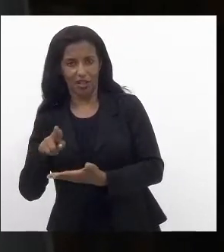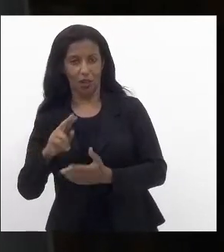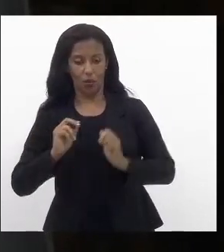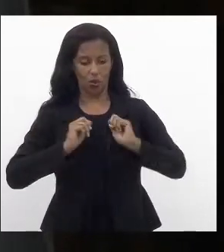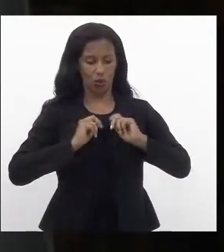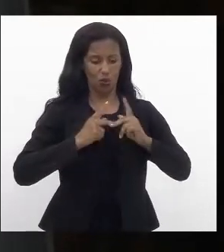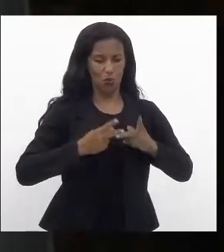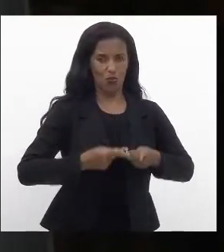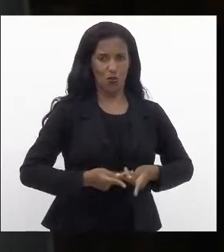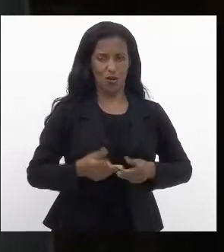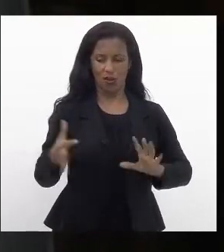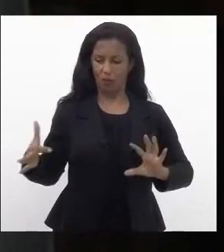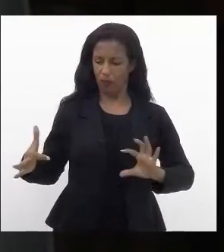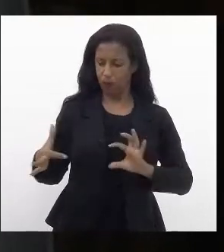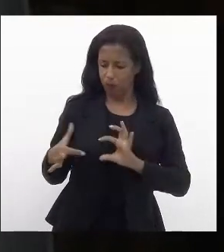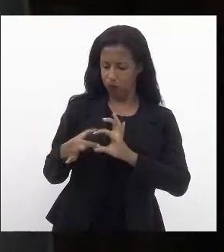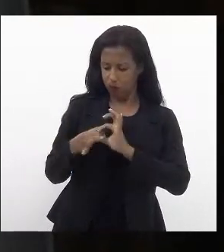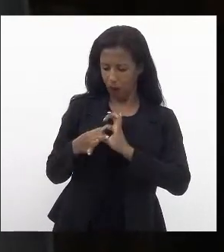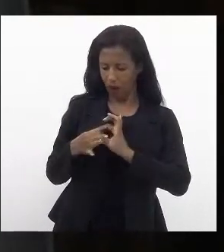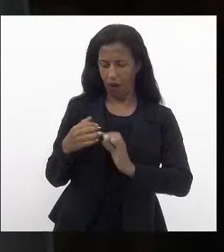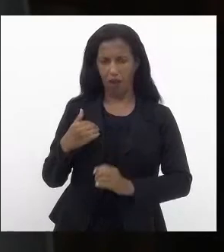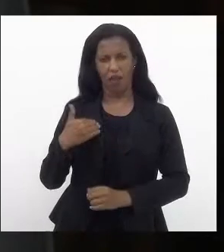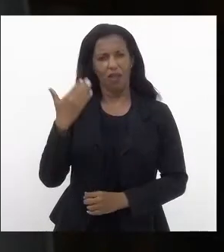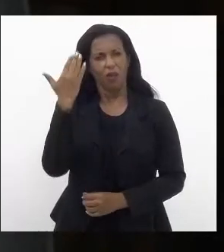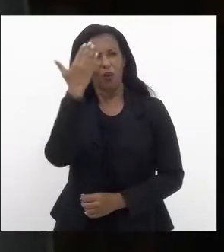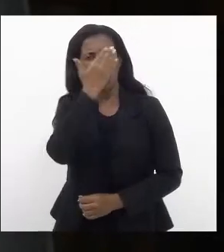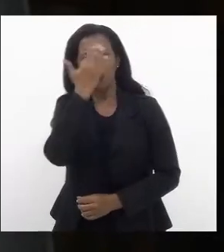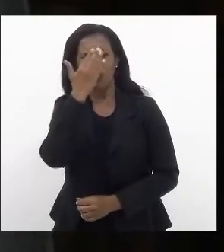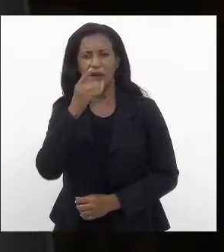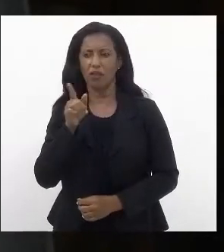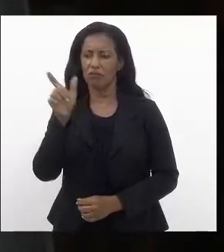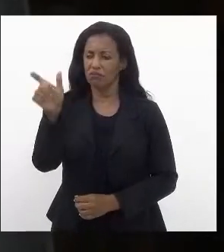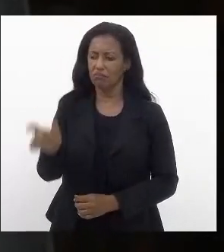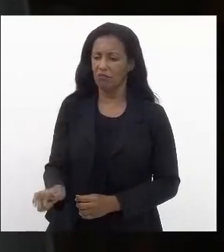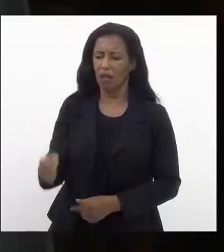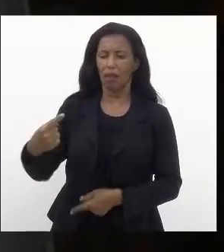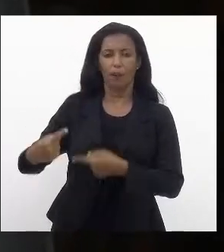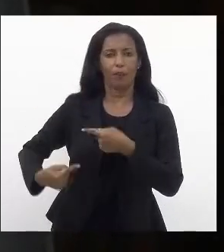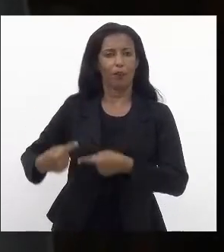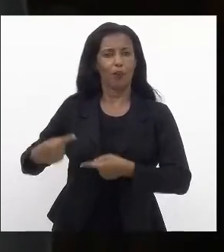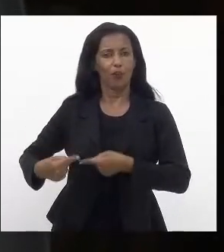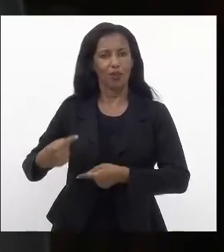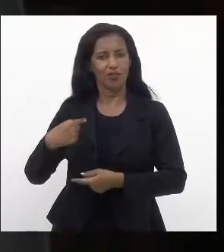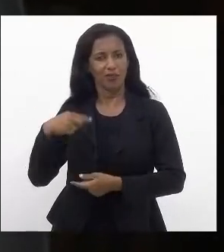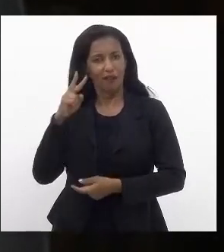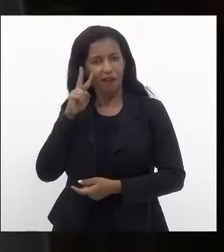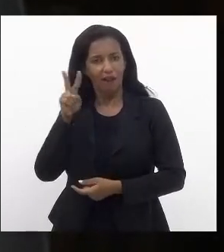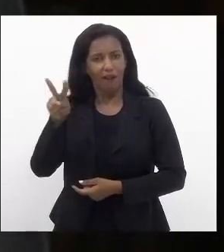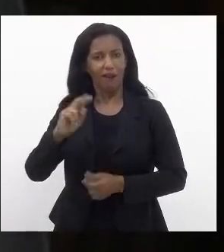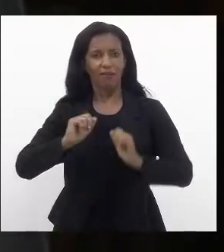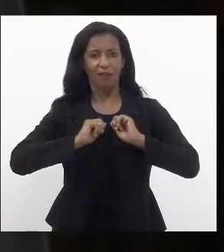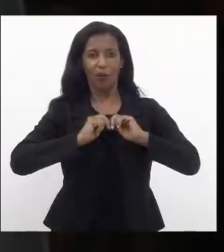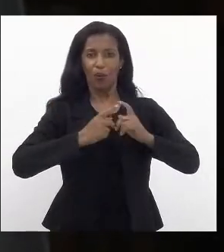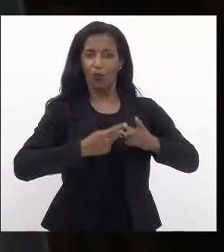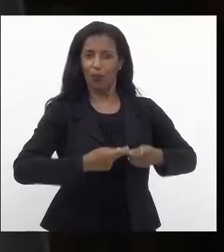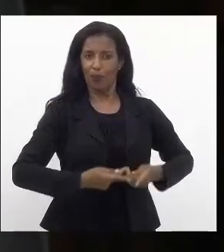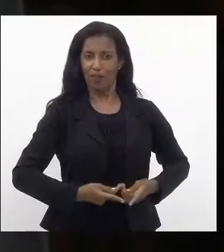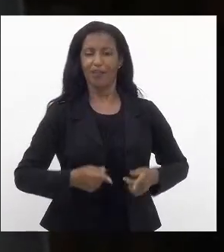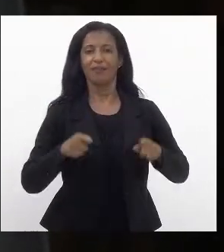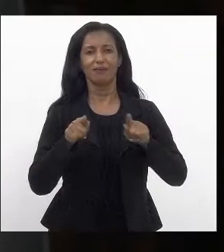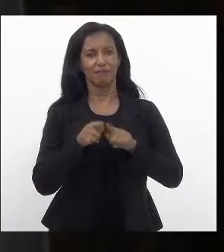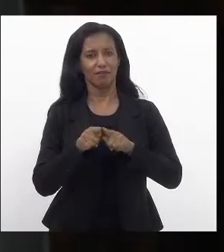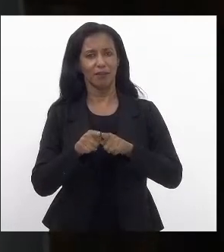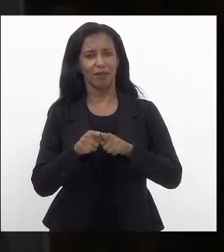humano, porque eu não vejo você só na parte política. Eu vejo você na parte humana, que é para